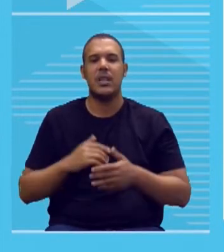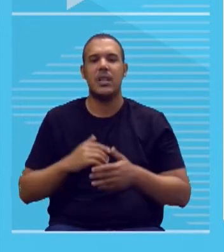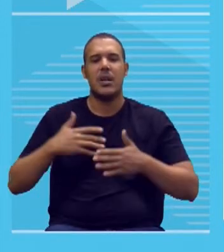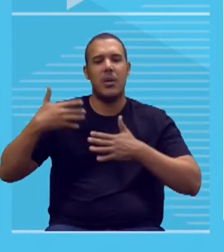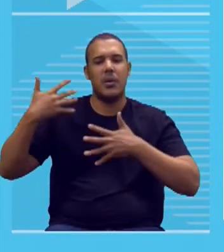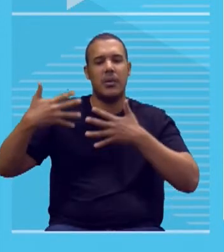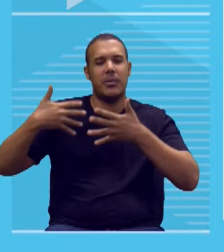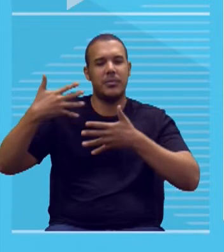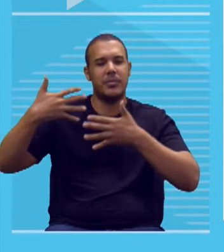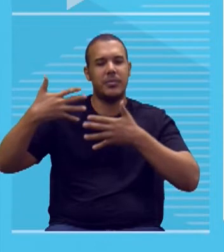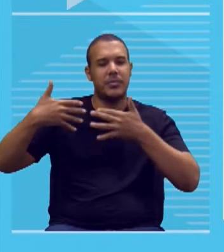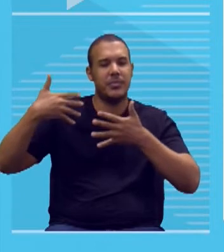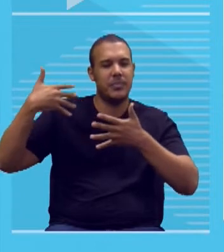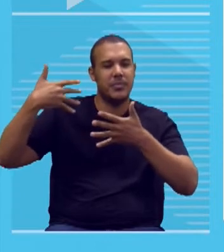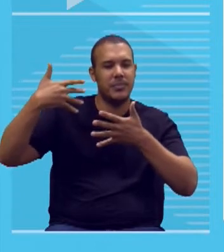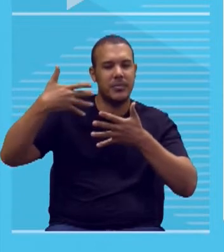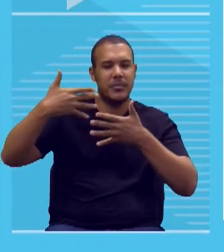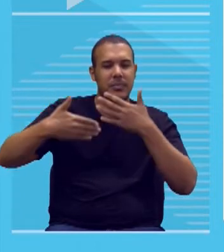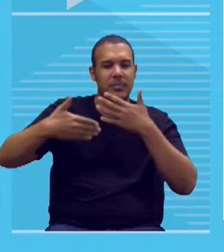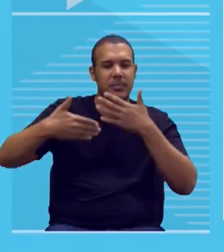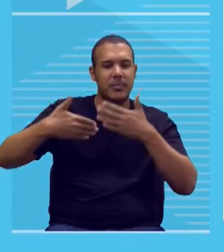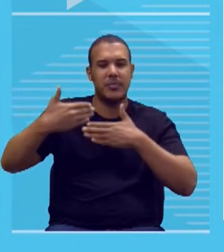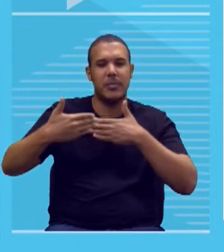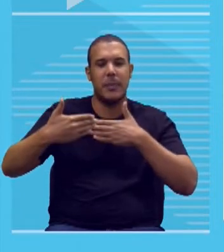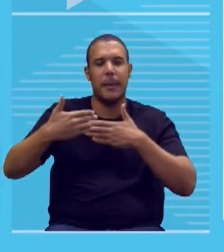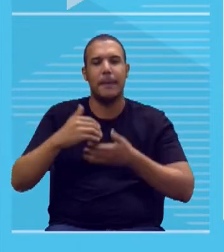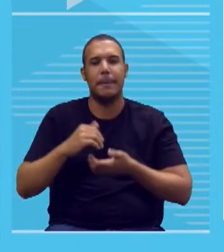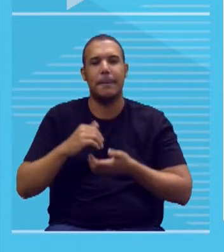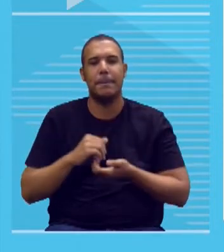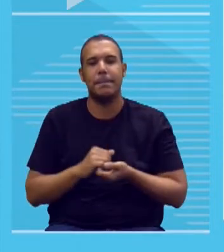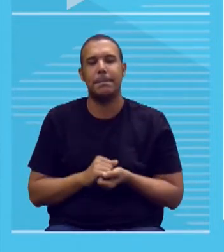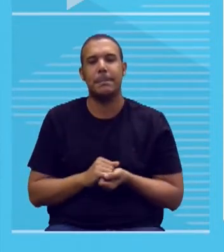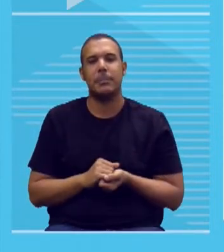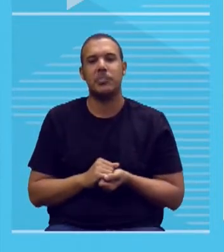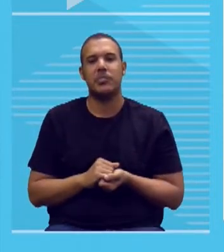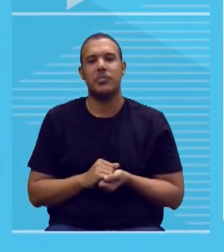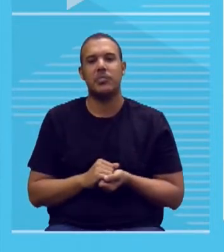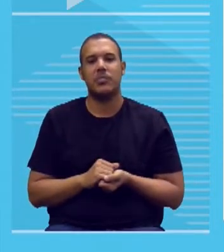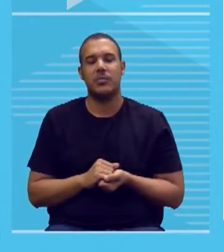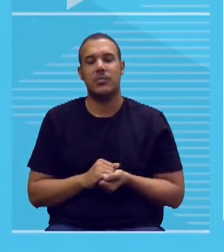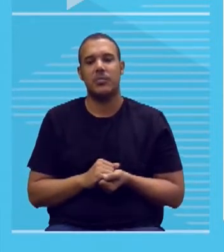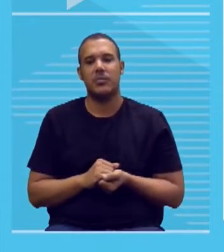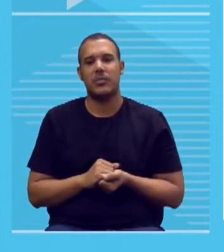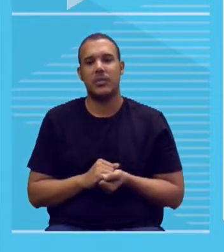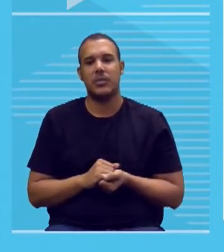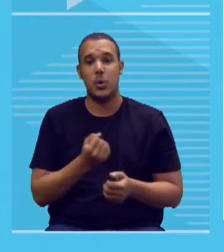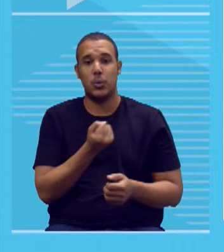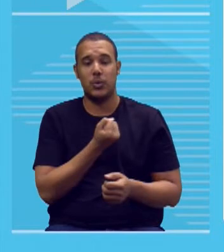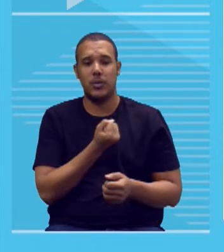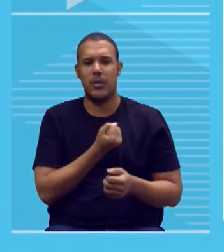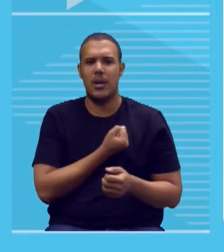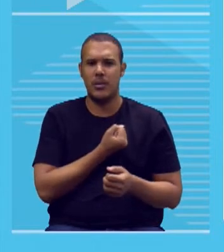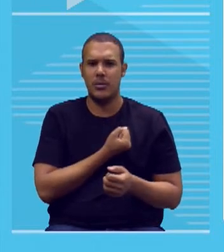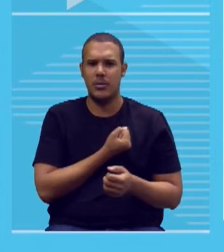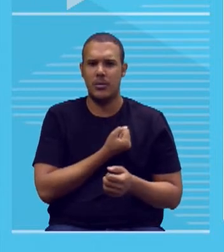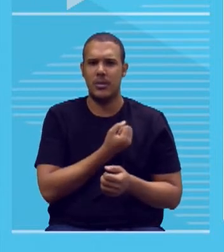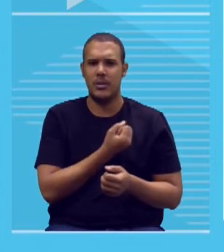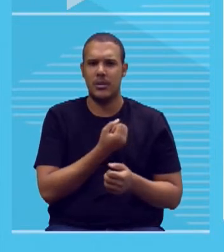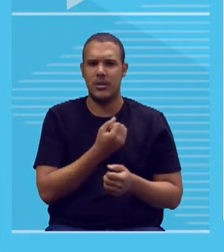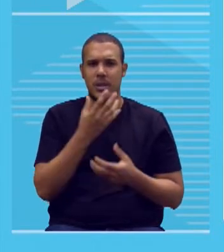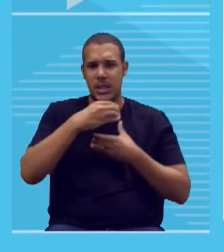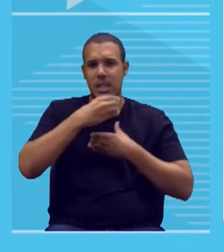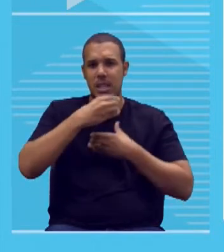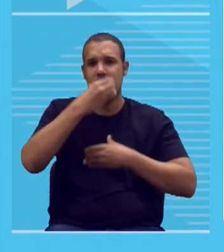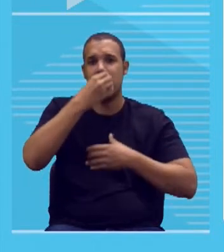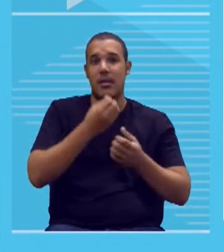aí o tempo vai passando passando passando passando passando e o número de girafinhas aumentando